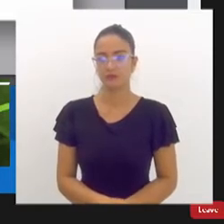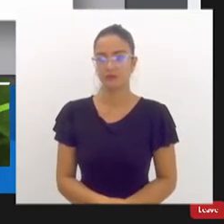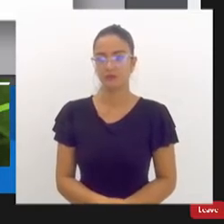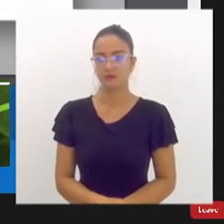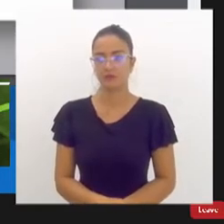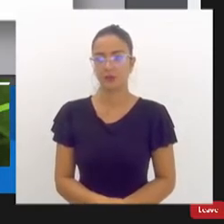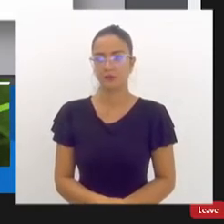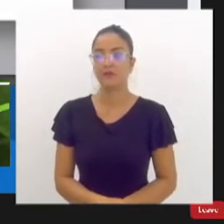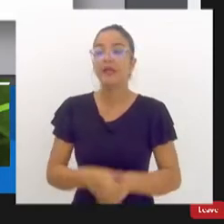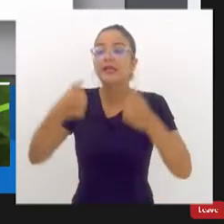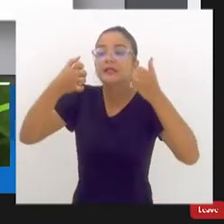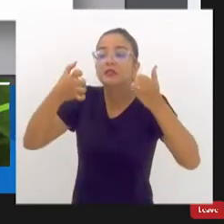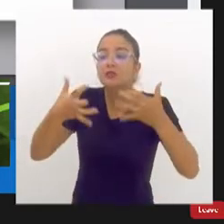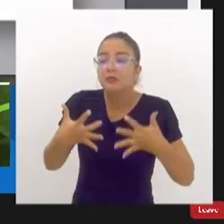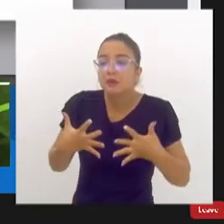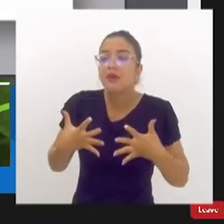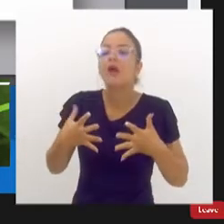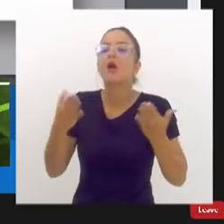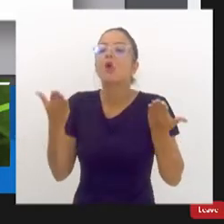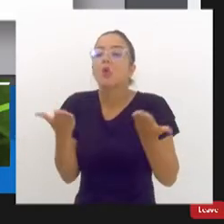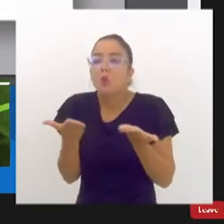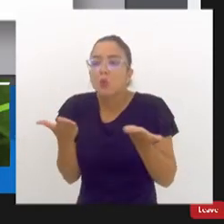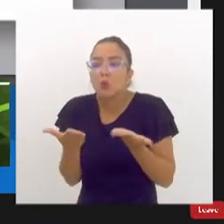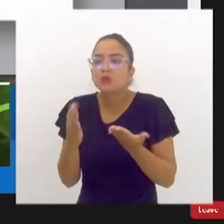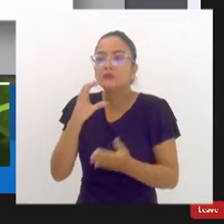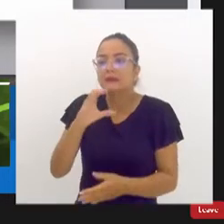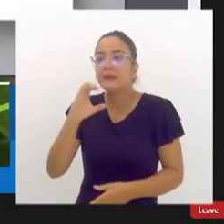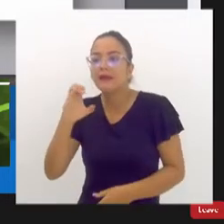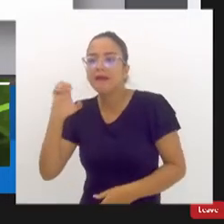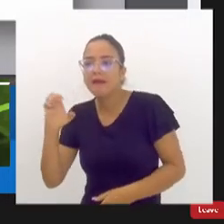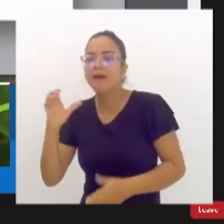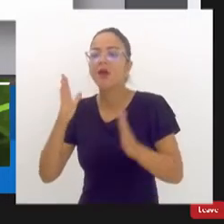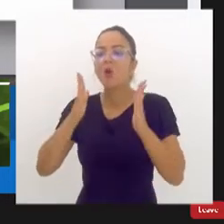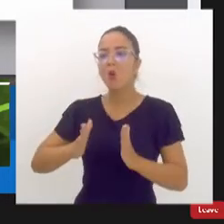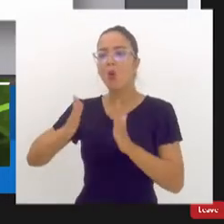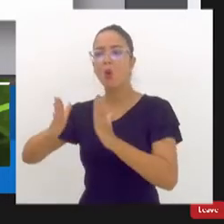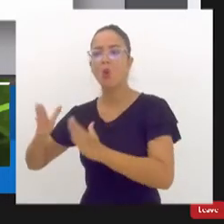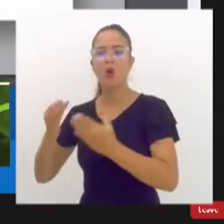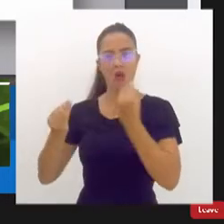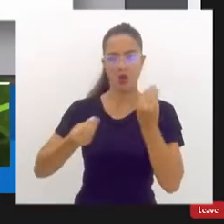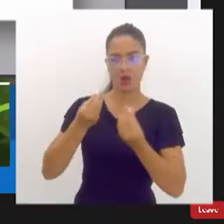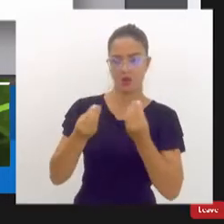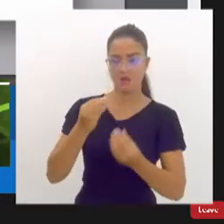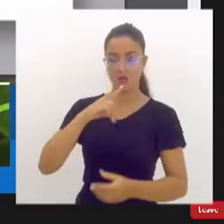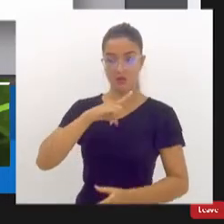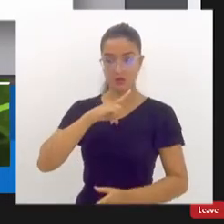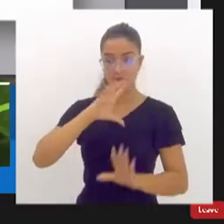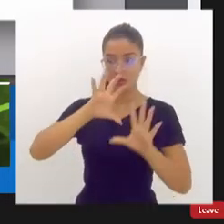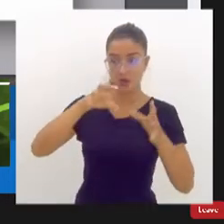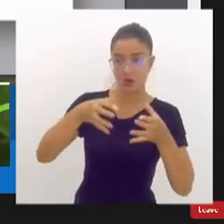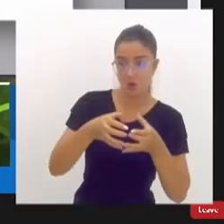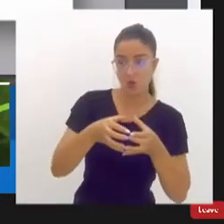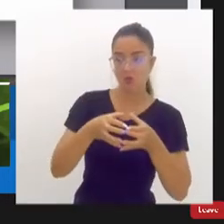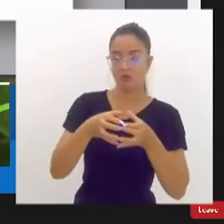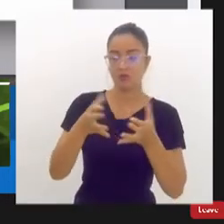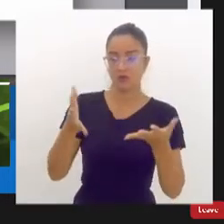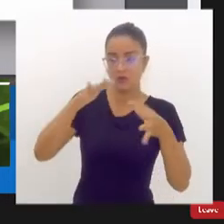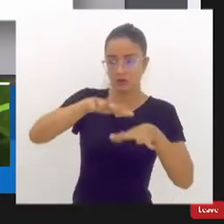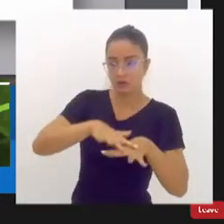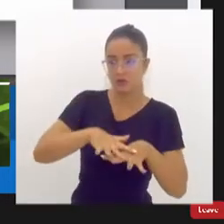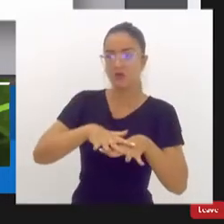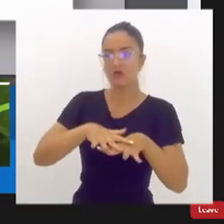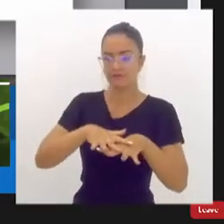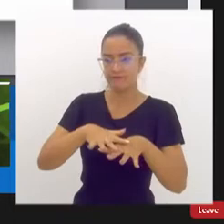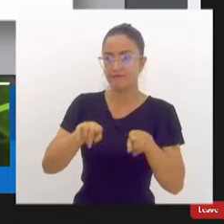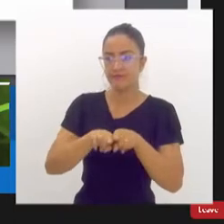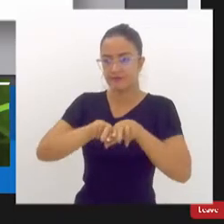Sobre a organização do conselho hoje. O conselho hoje conta com a Comissão de Inclusão e Diversidade, com a presidência